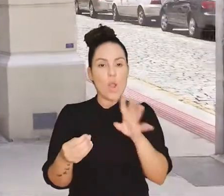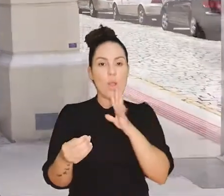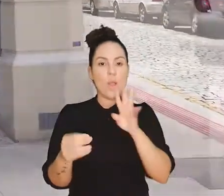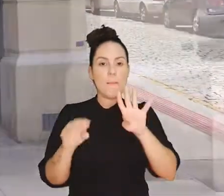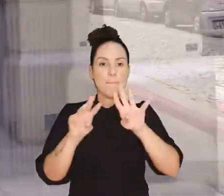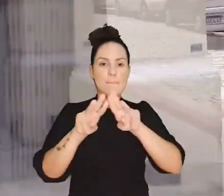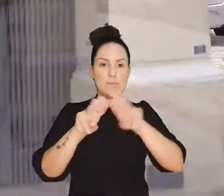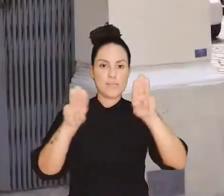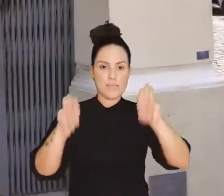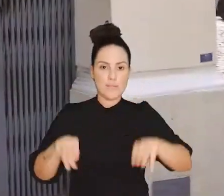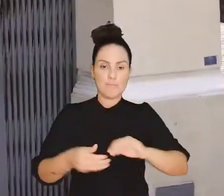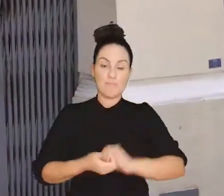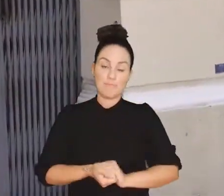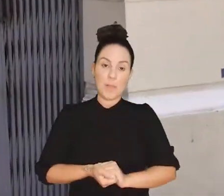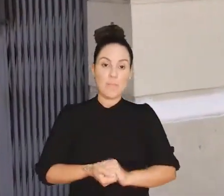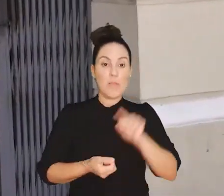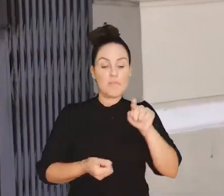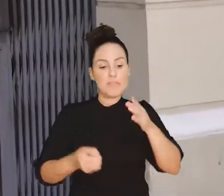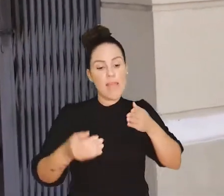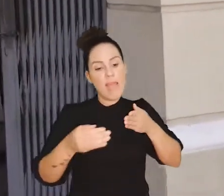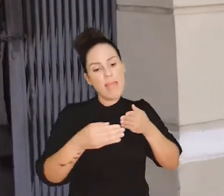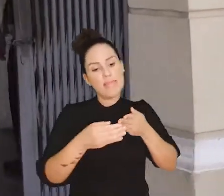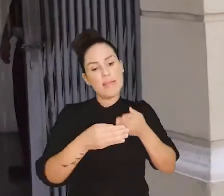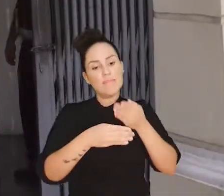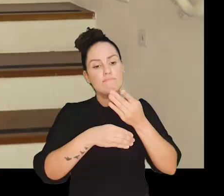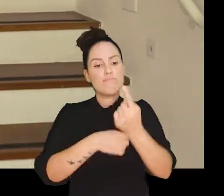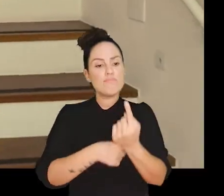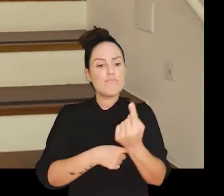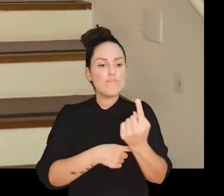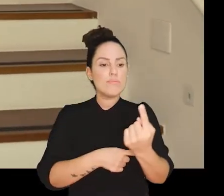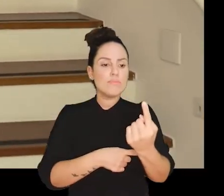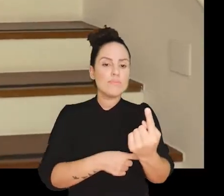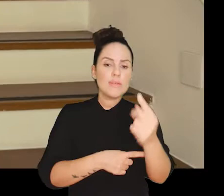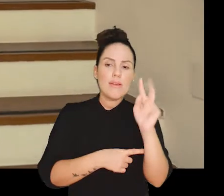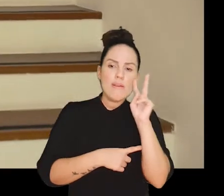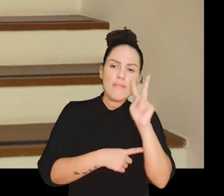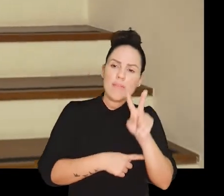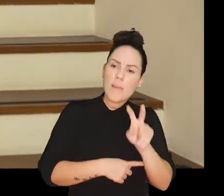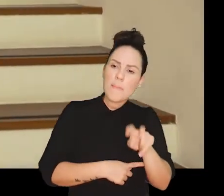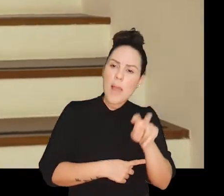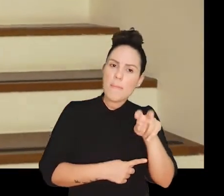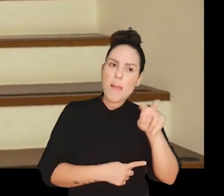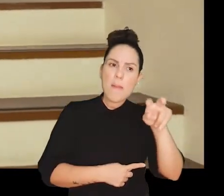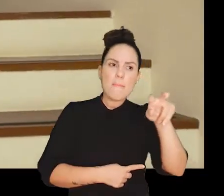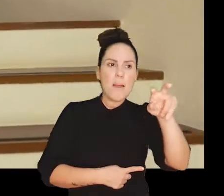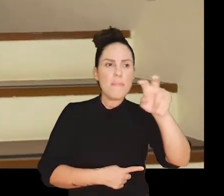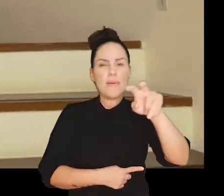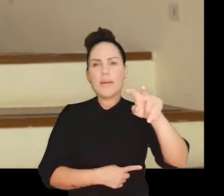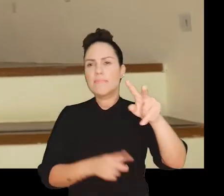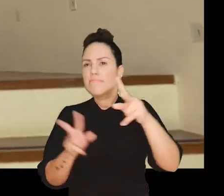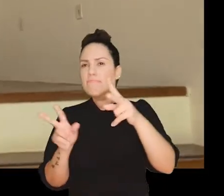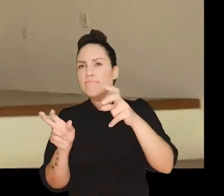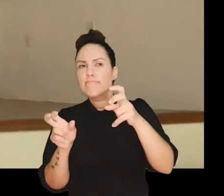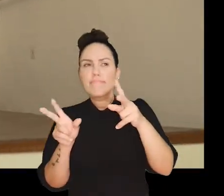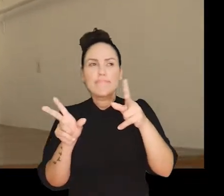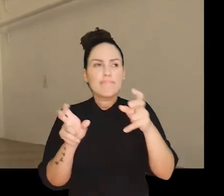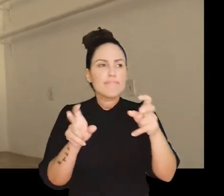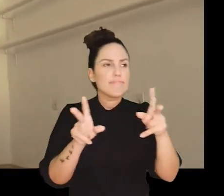Assim que a gente entra no espaço, já vemos a novidade das escadas e do acesso ao museu, ao espaço